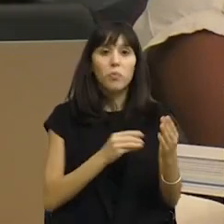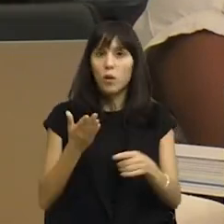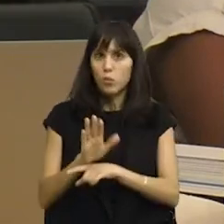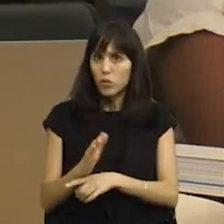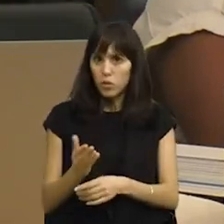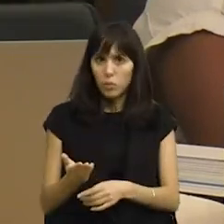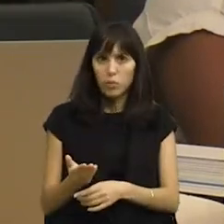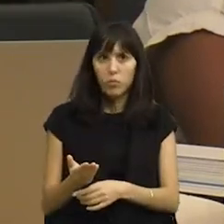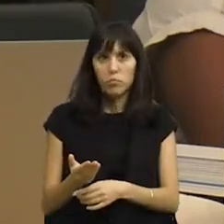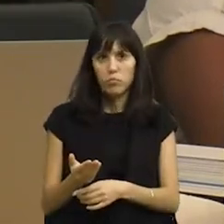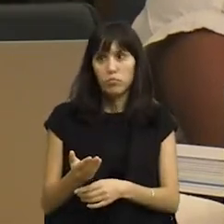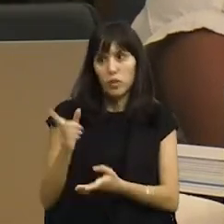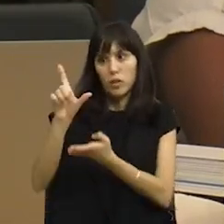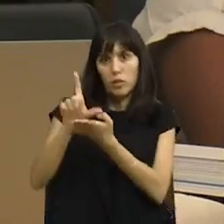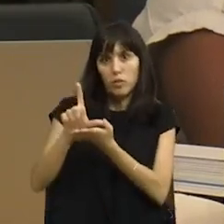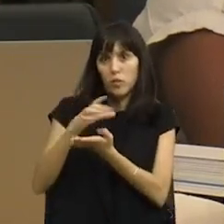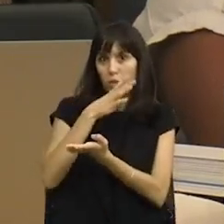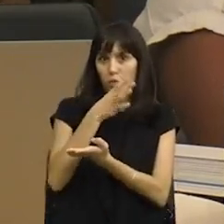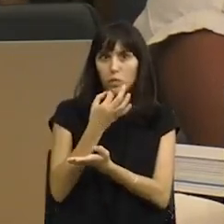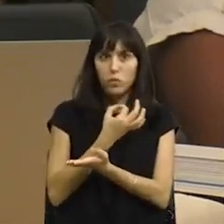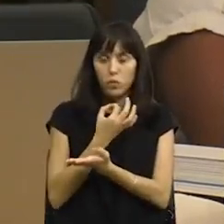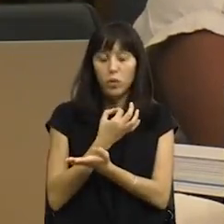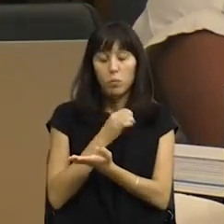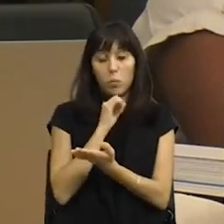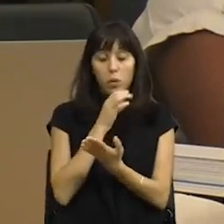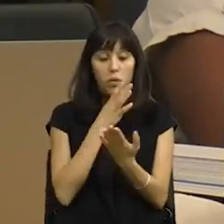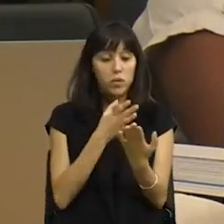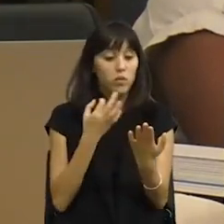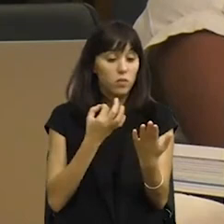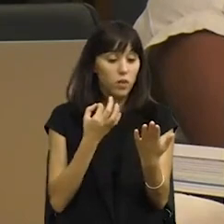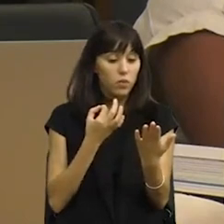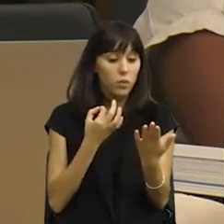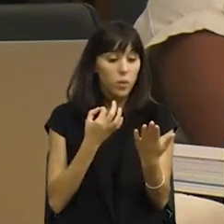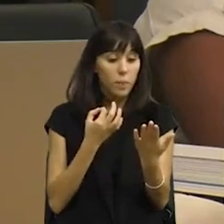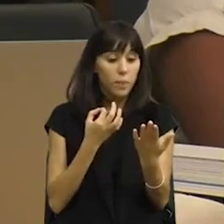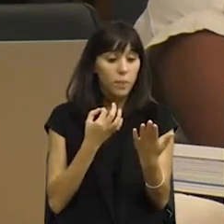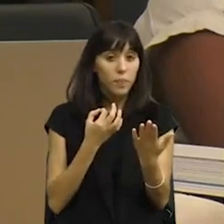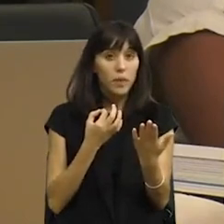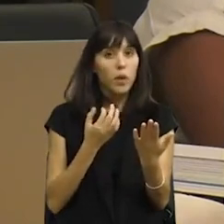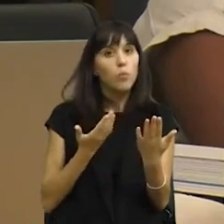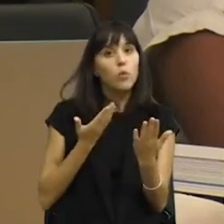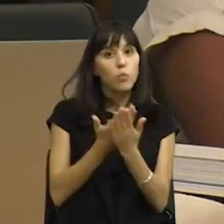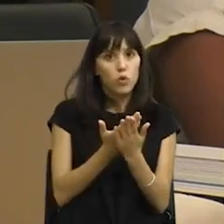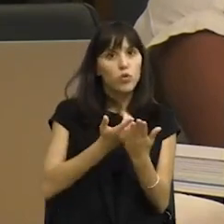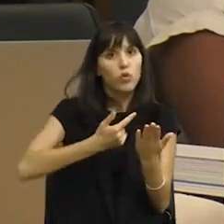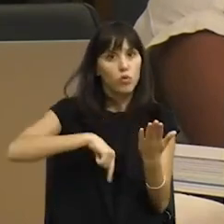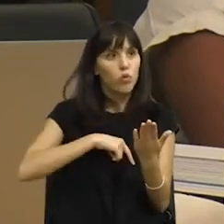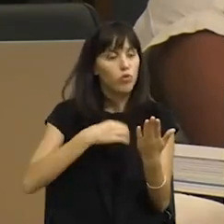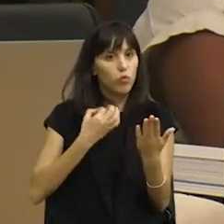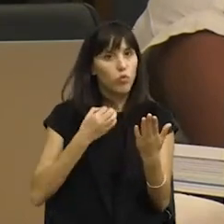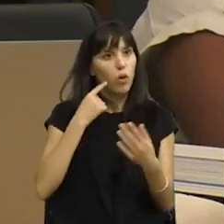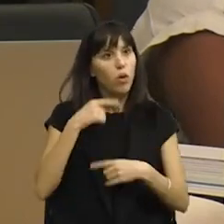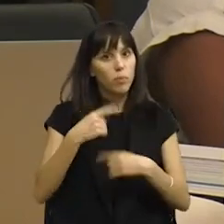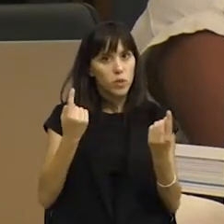exemplo, ao caso do Livre, o que podemos dizer é que, mesmo o teor das propostas que nós